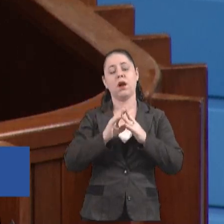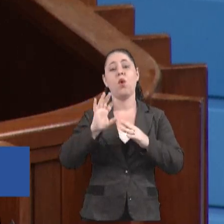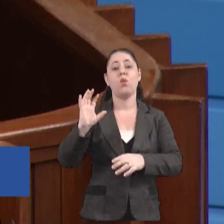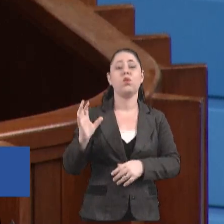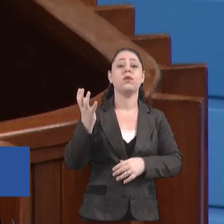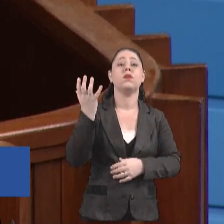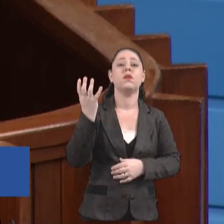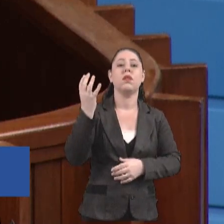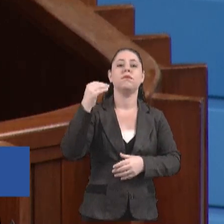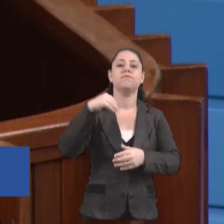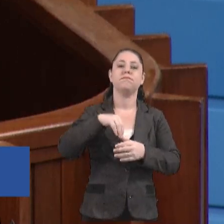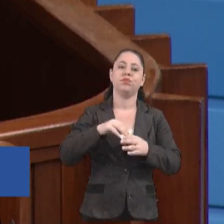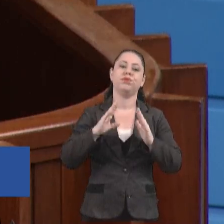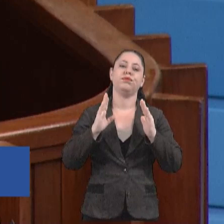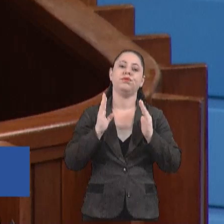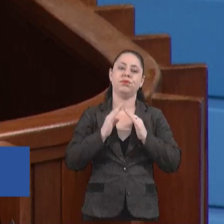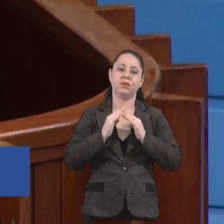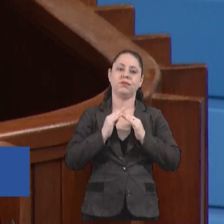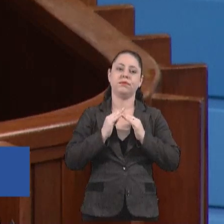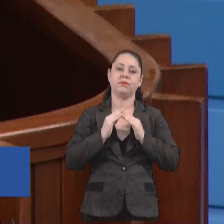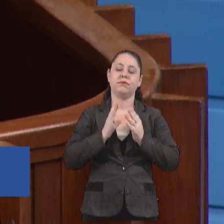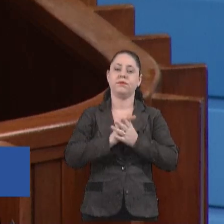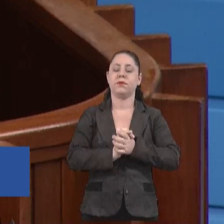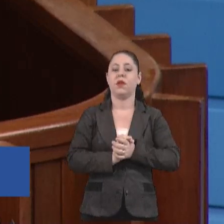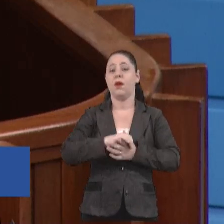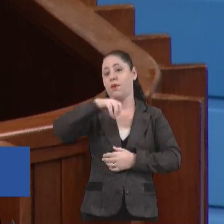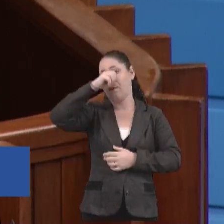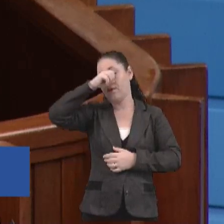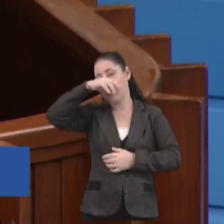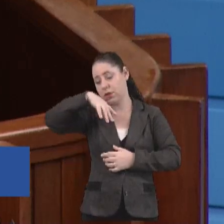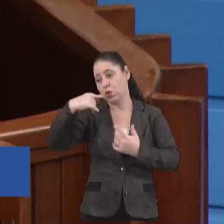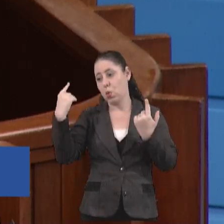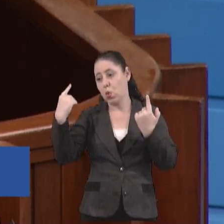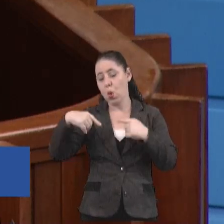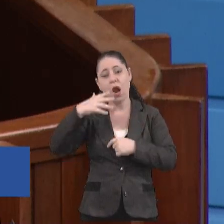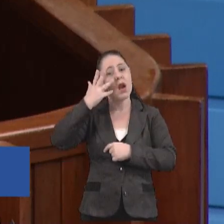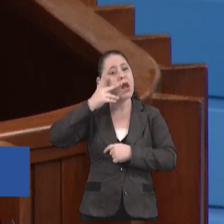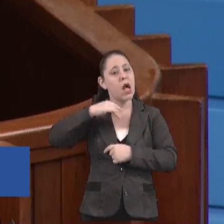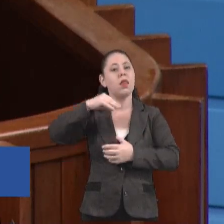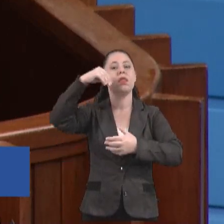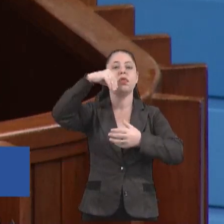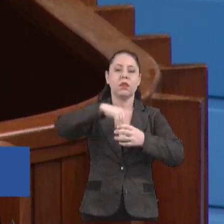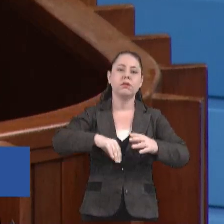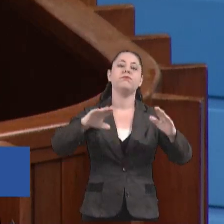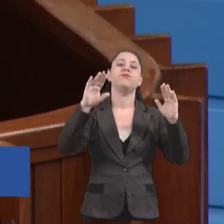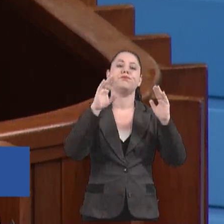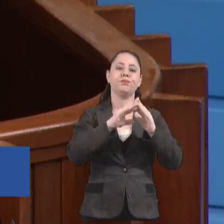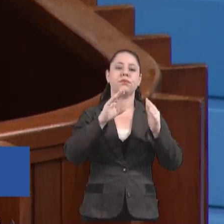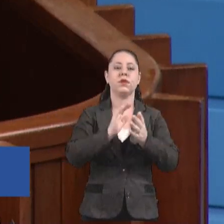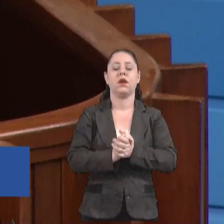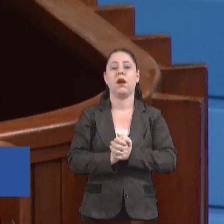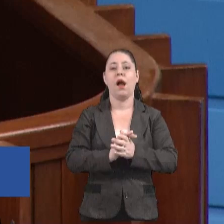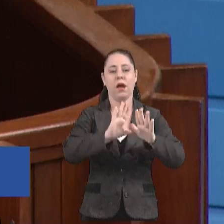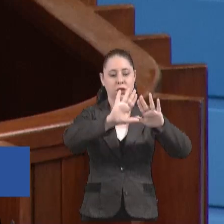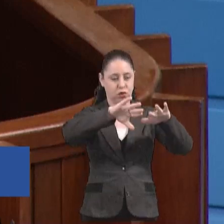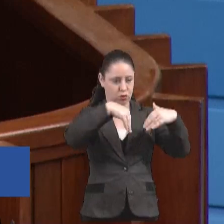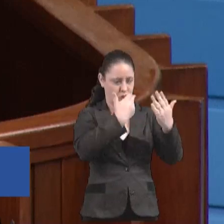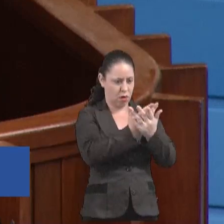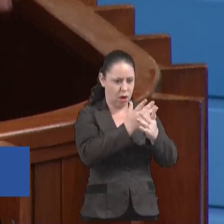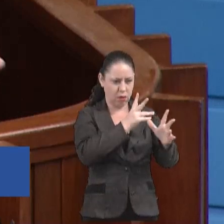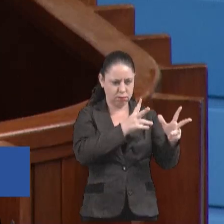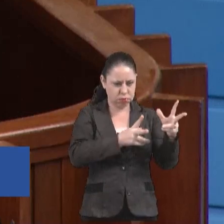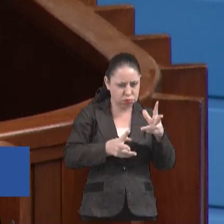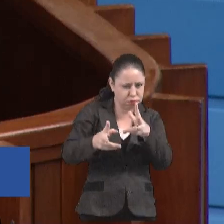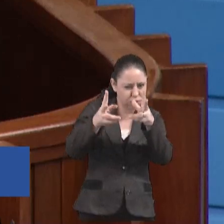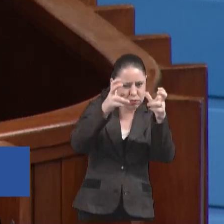acontecem dentro de casa. A violência contra as crianças acontece dentro de casa. A escola identifica as violências,